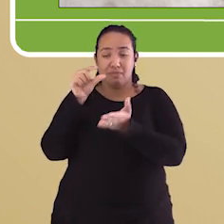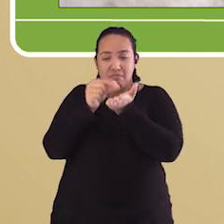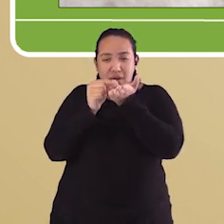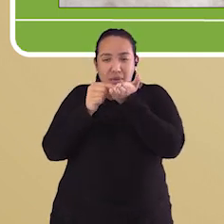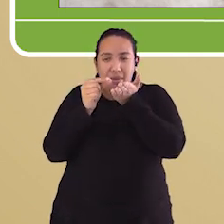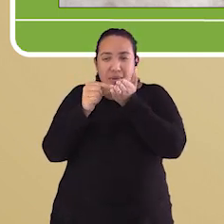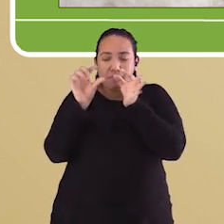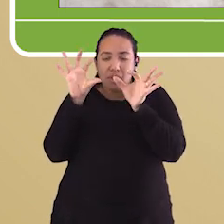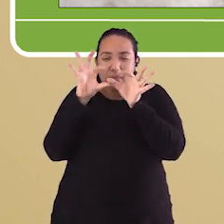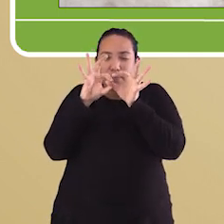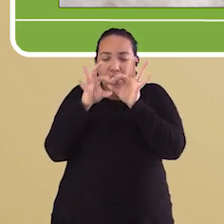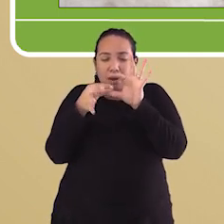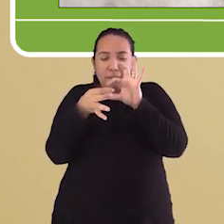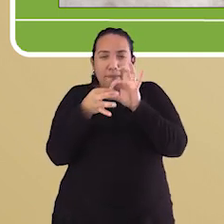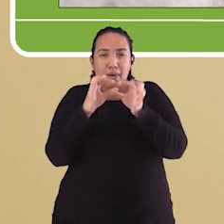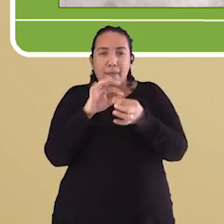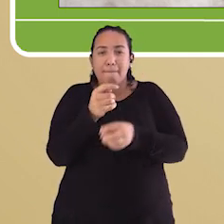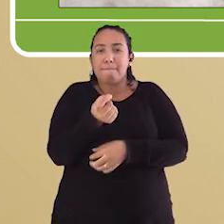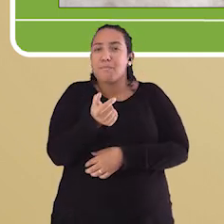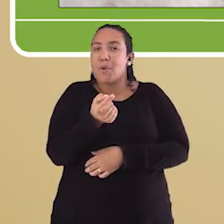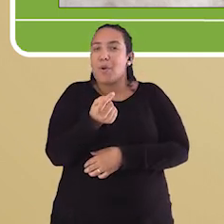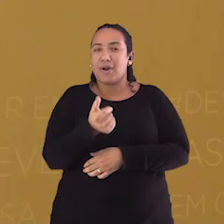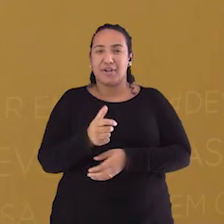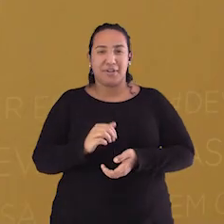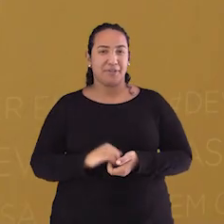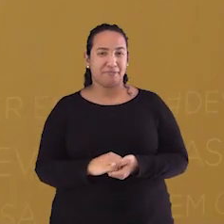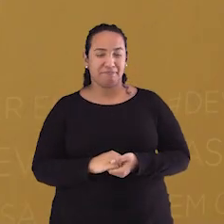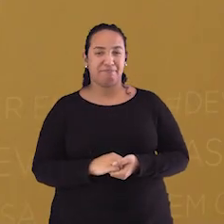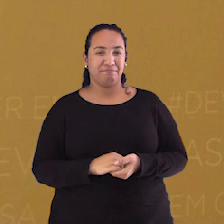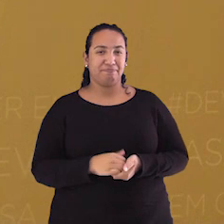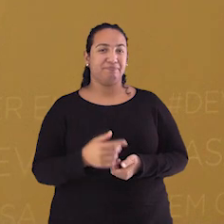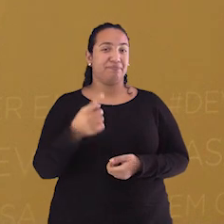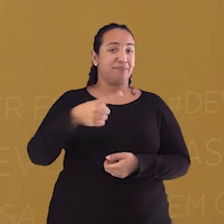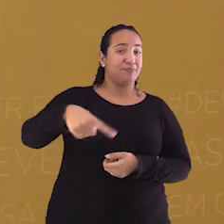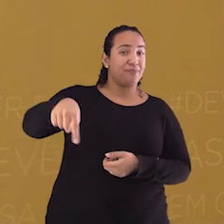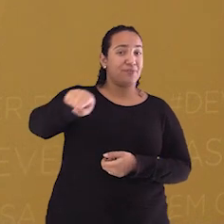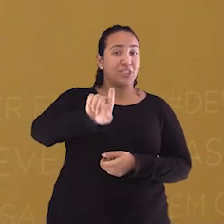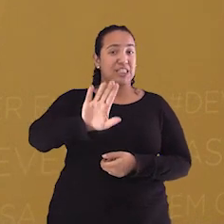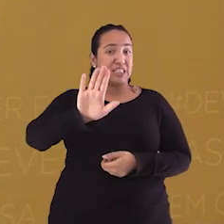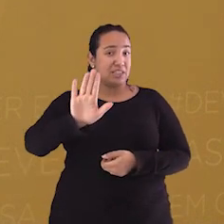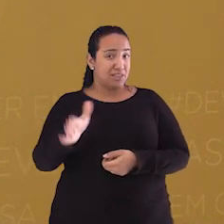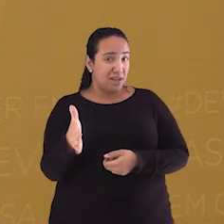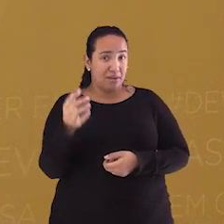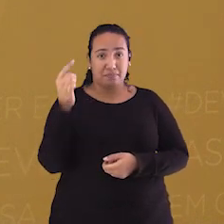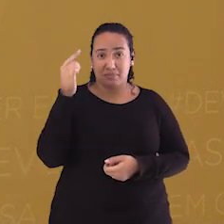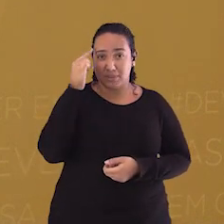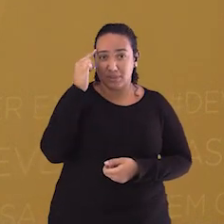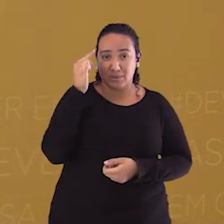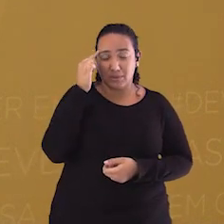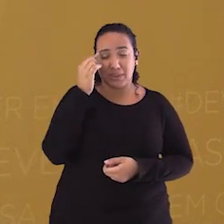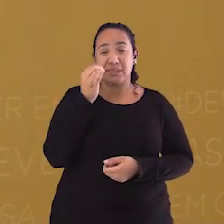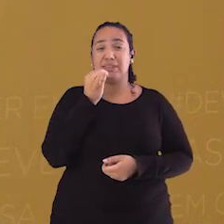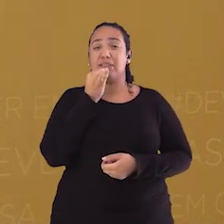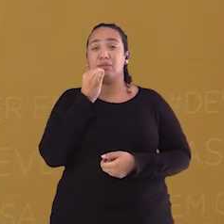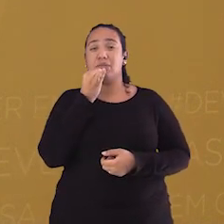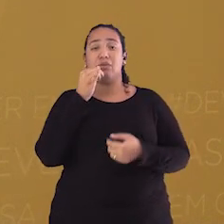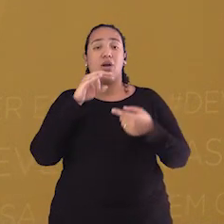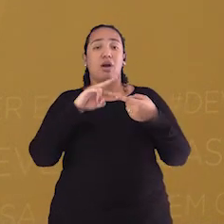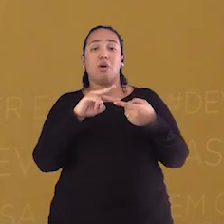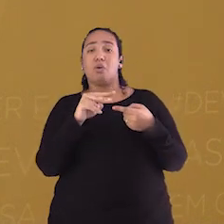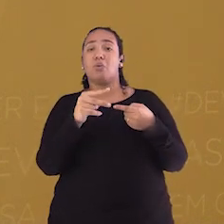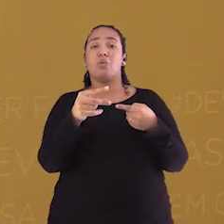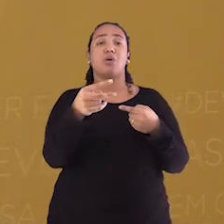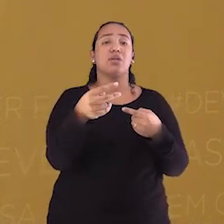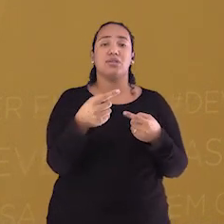pouco unida, sendo espalhada pelo ar. Você já parou para pensar em quais são as consequências